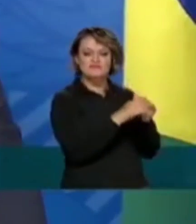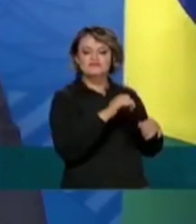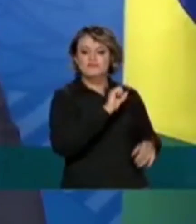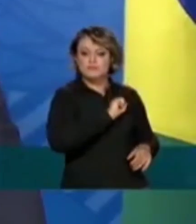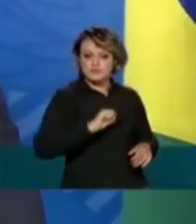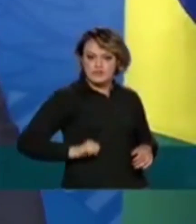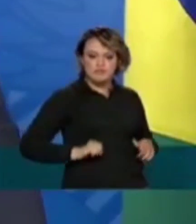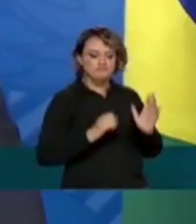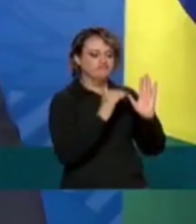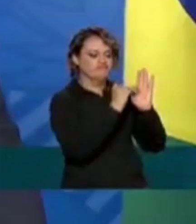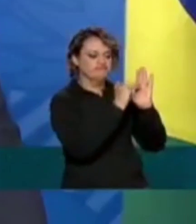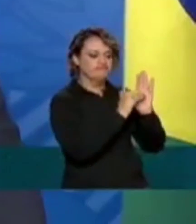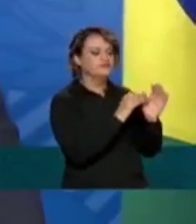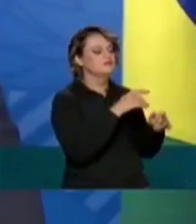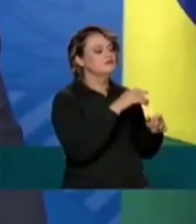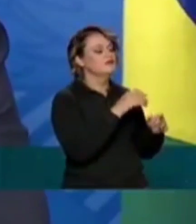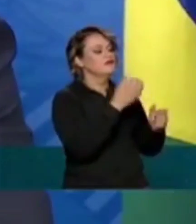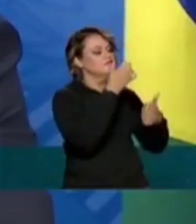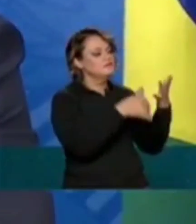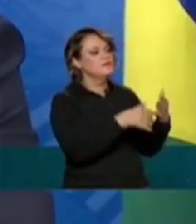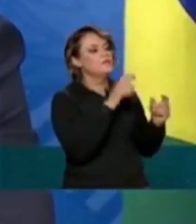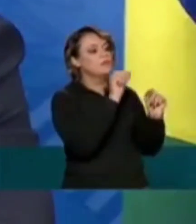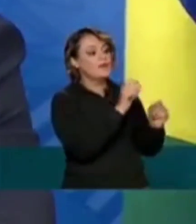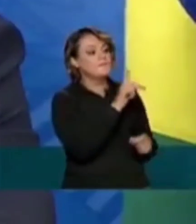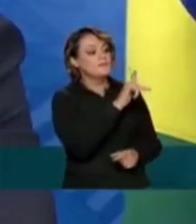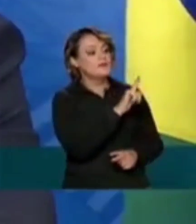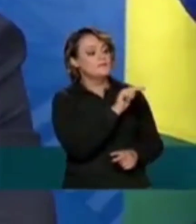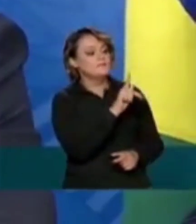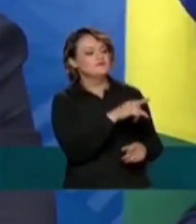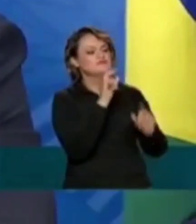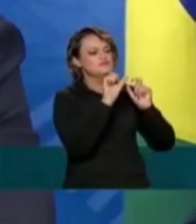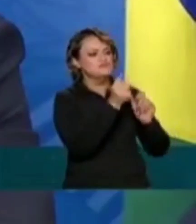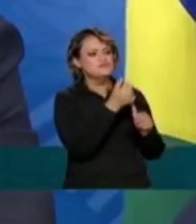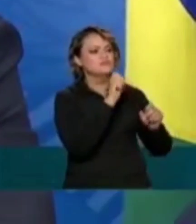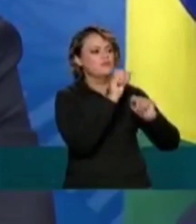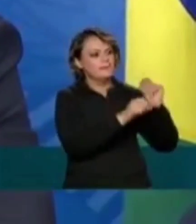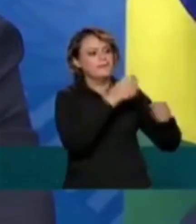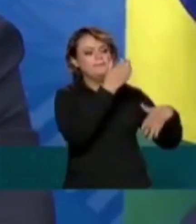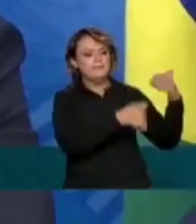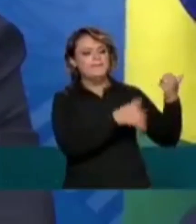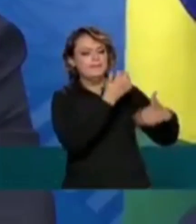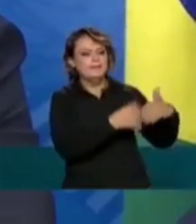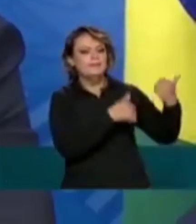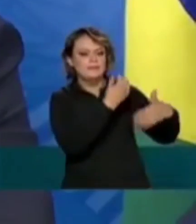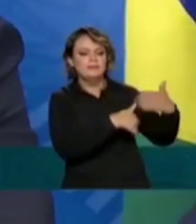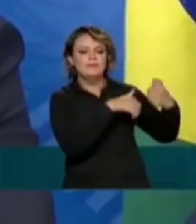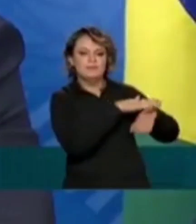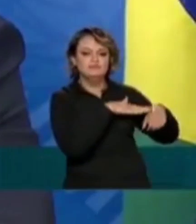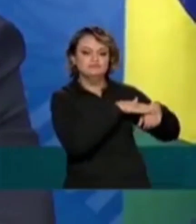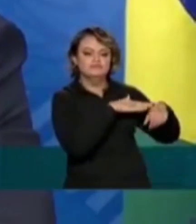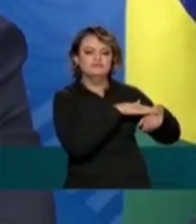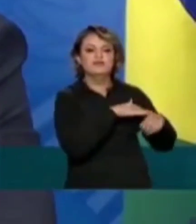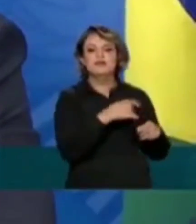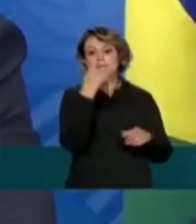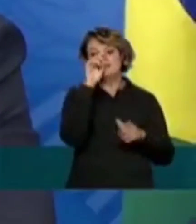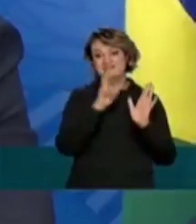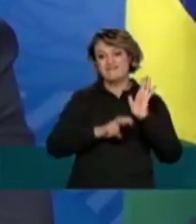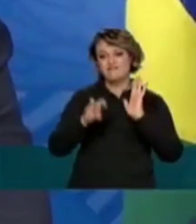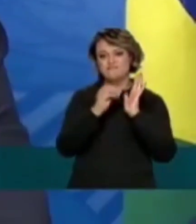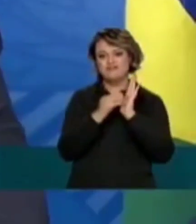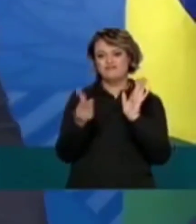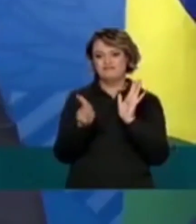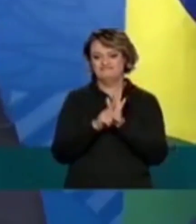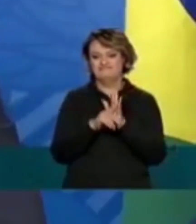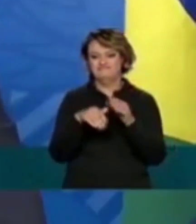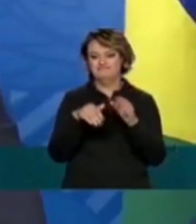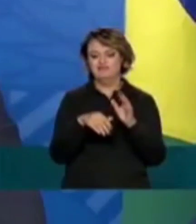para apreciação do PLP 18 e das medidas legislativas, eventualmente de índole constitucional, as propostas de emenda à Constituição, para poder